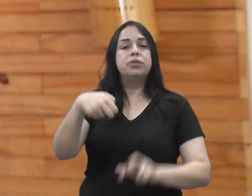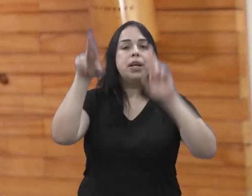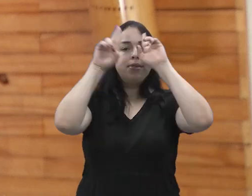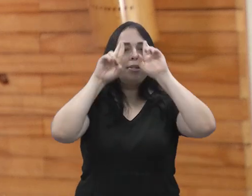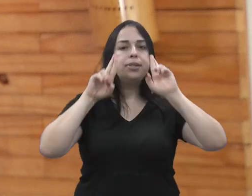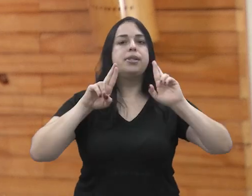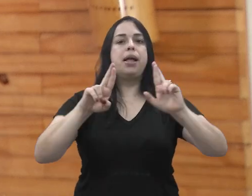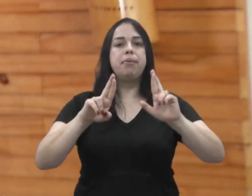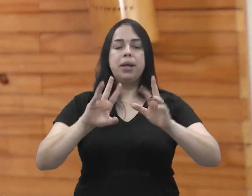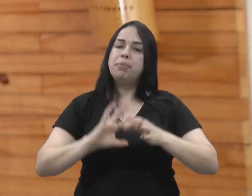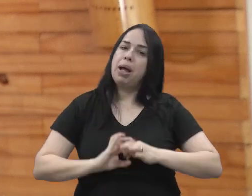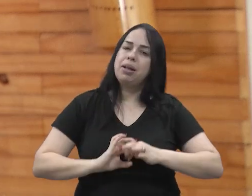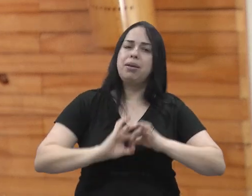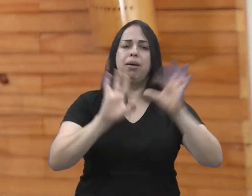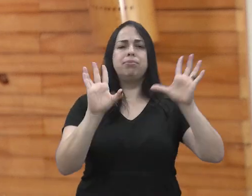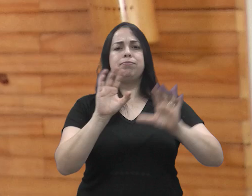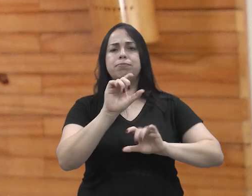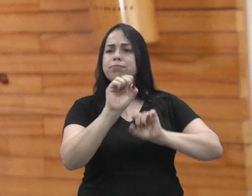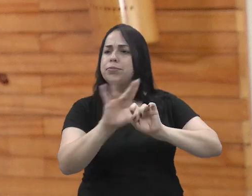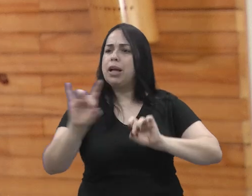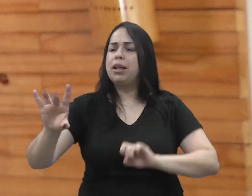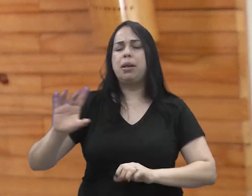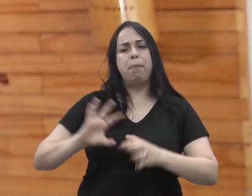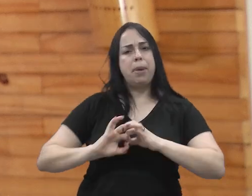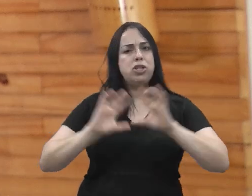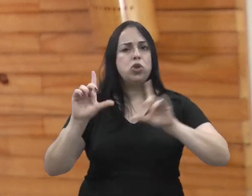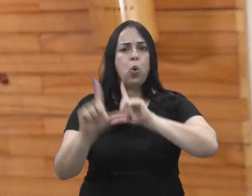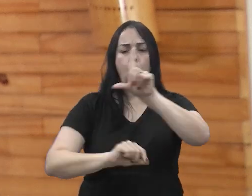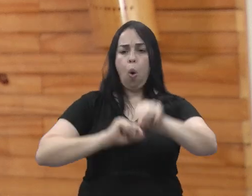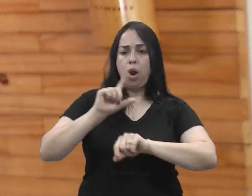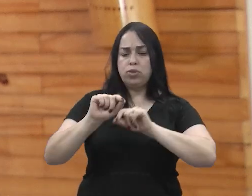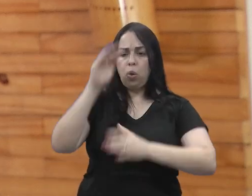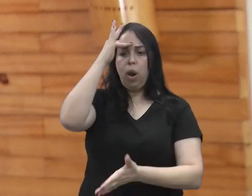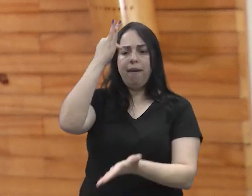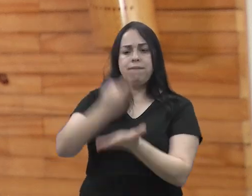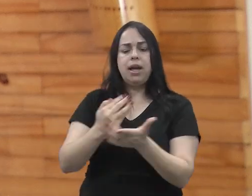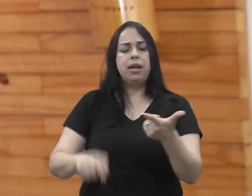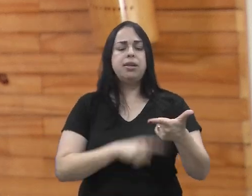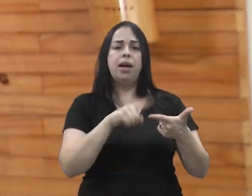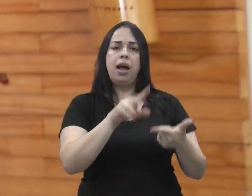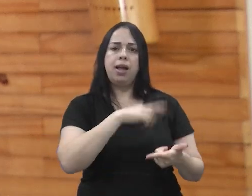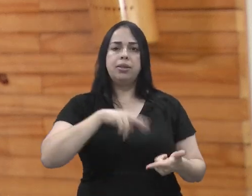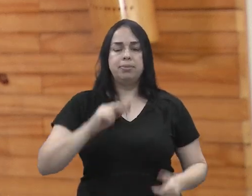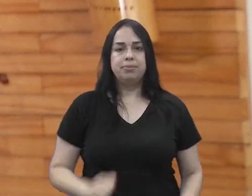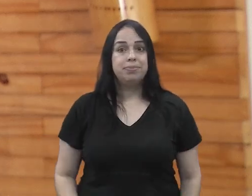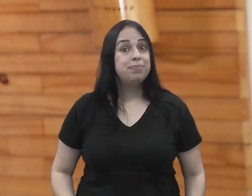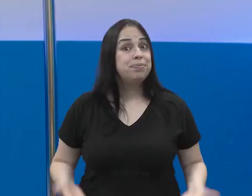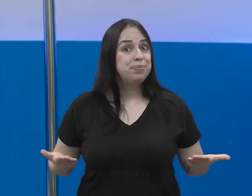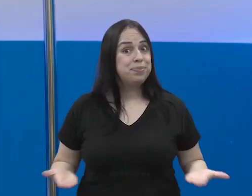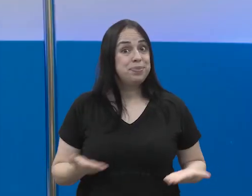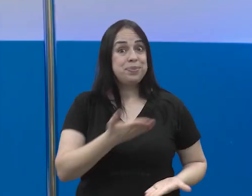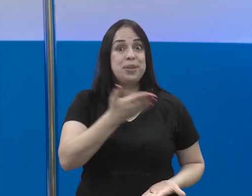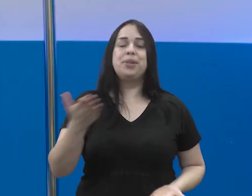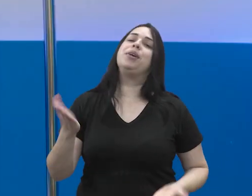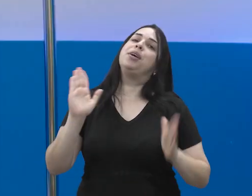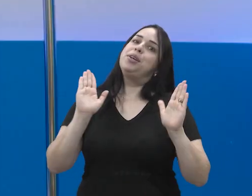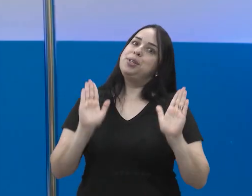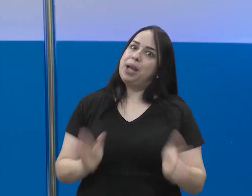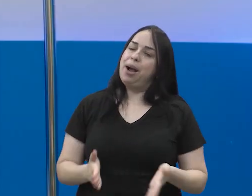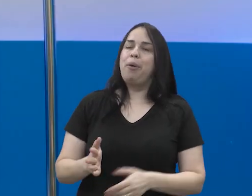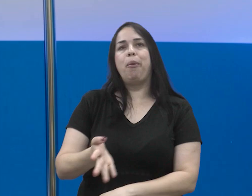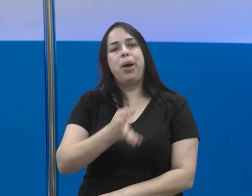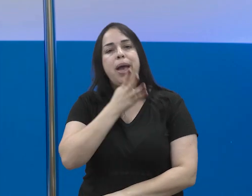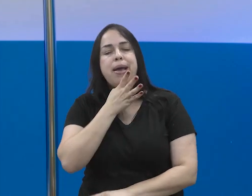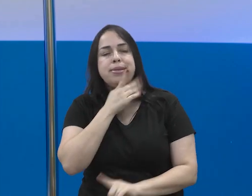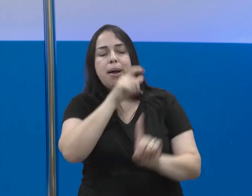respeito. Respeito pela liberdade de cada pessoa, de escolher a sua fé e a sua religião. Certamente você